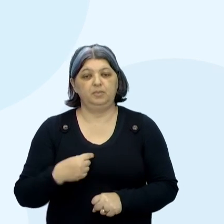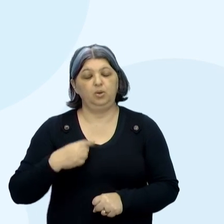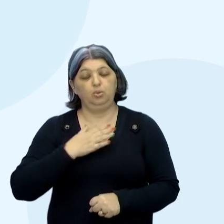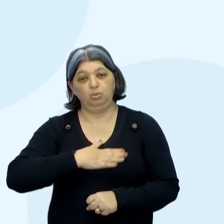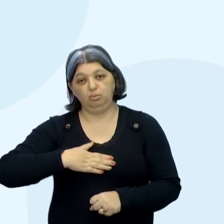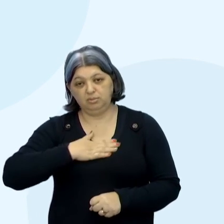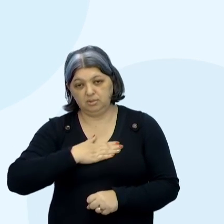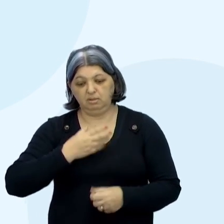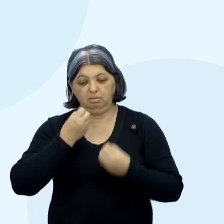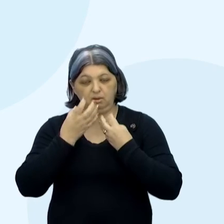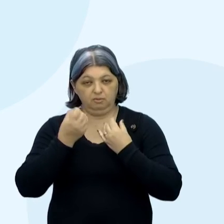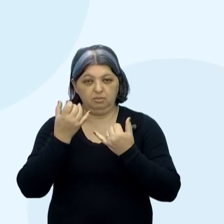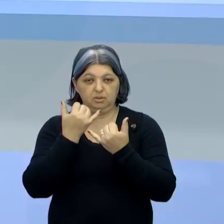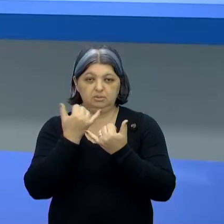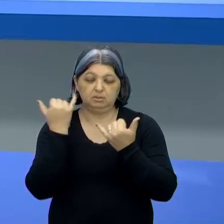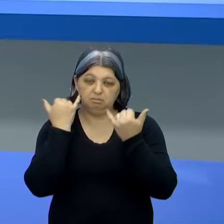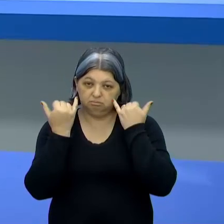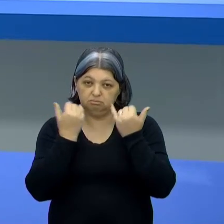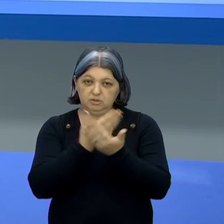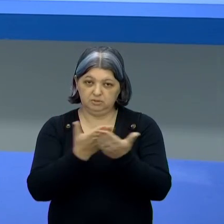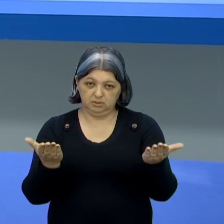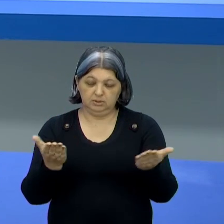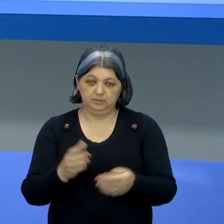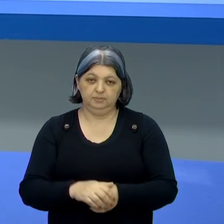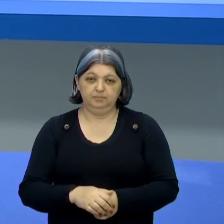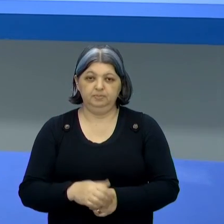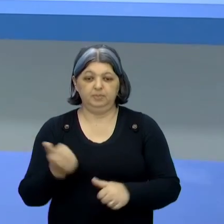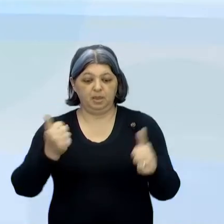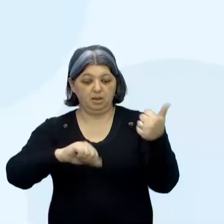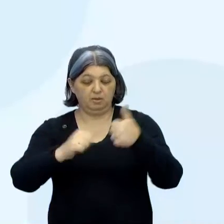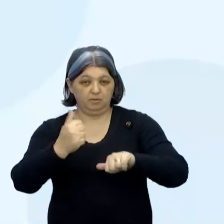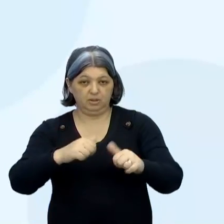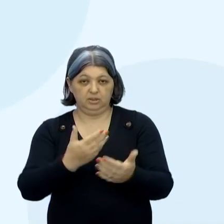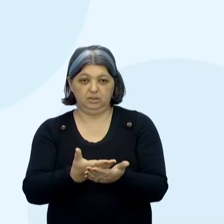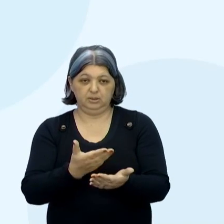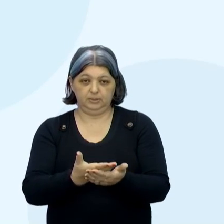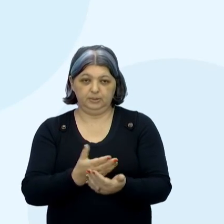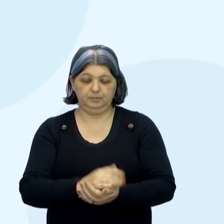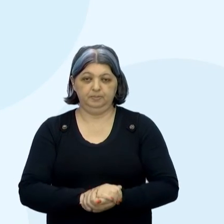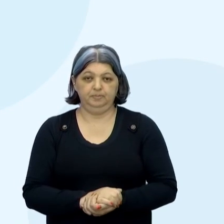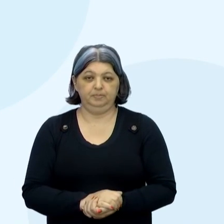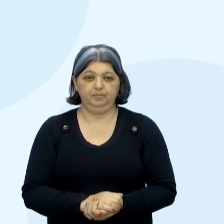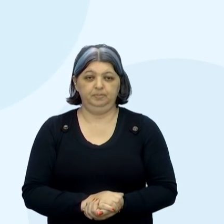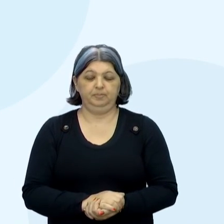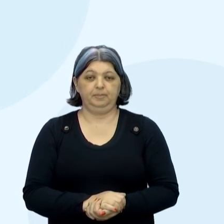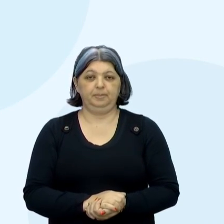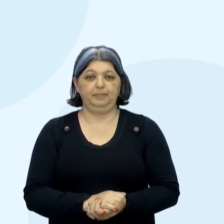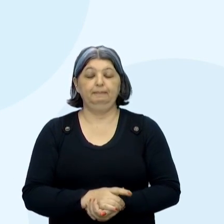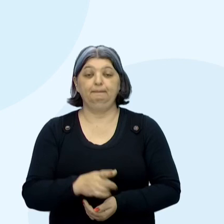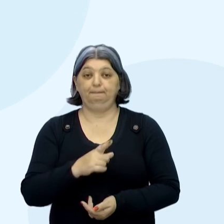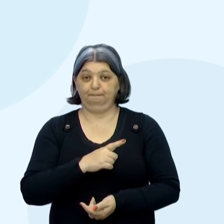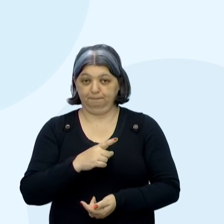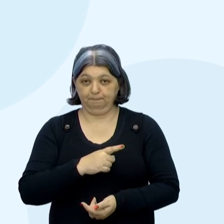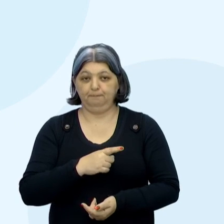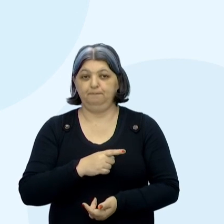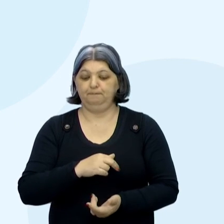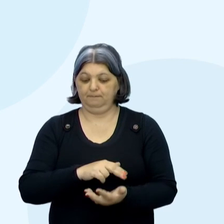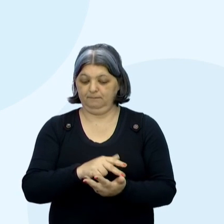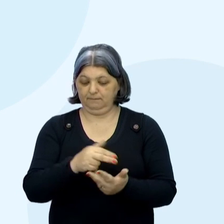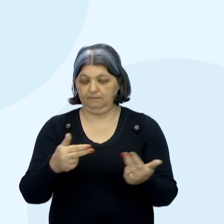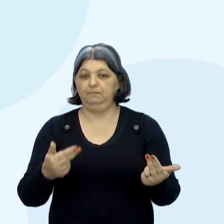para vocês, espero que vocês também gostem, avaliem a nossa aula, né? Temos muito mais ainda